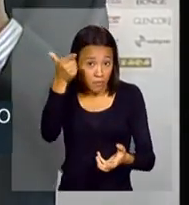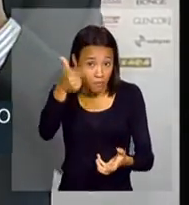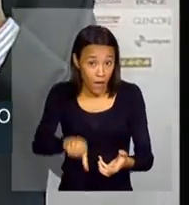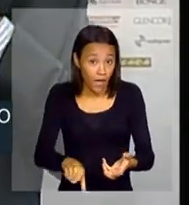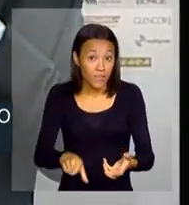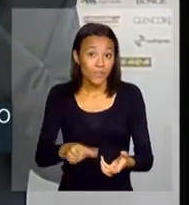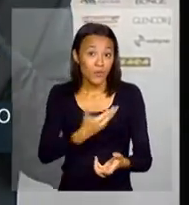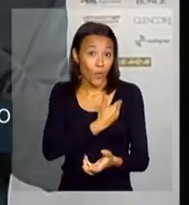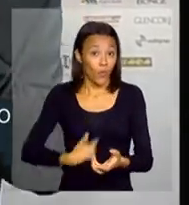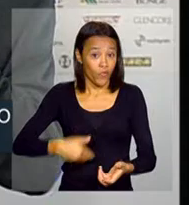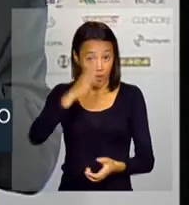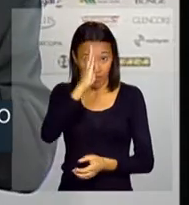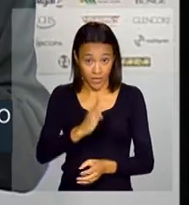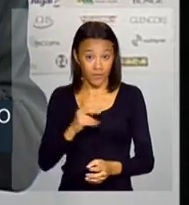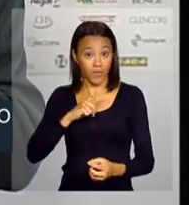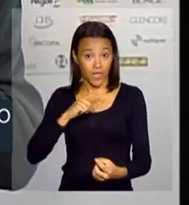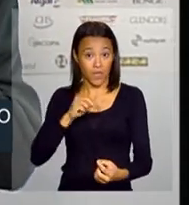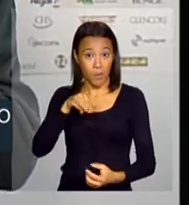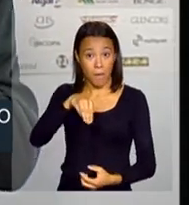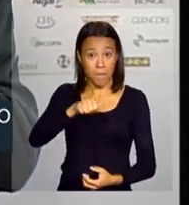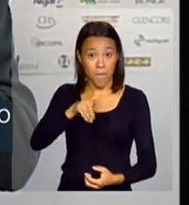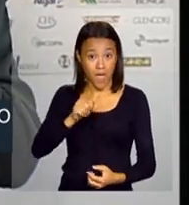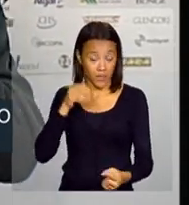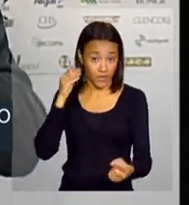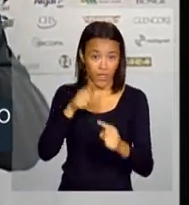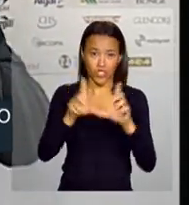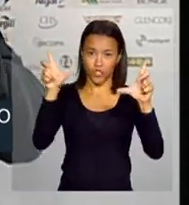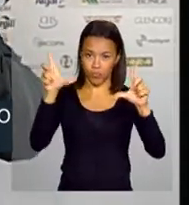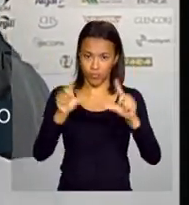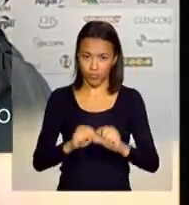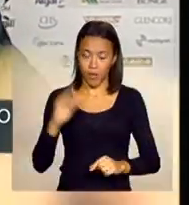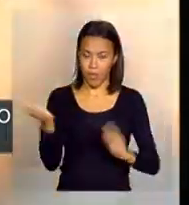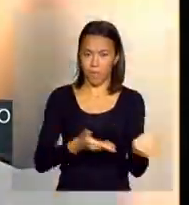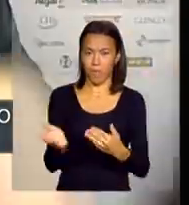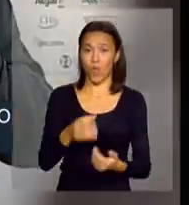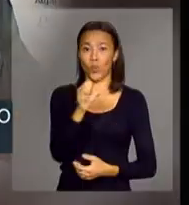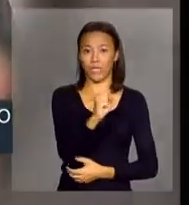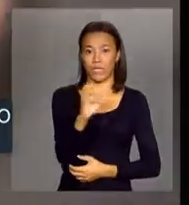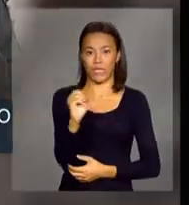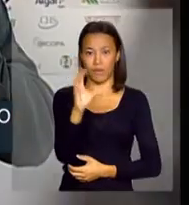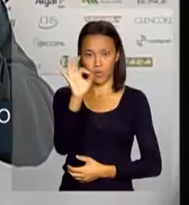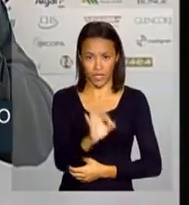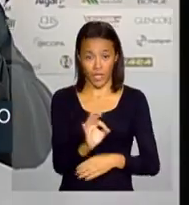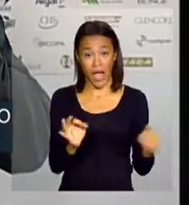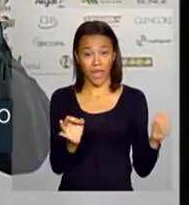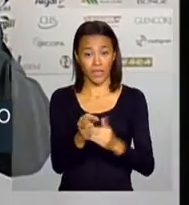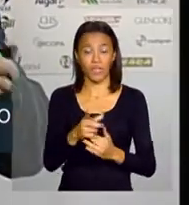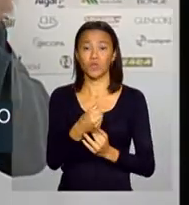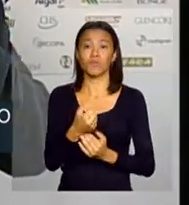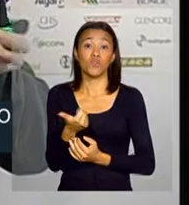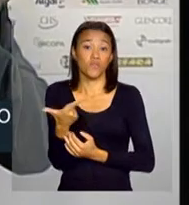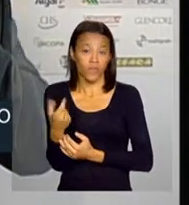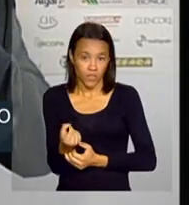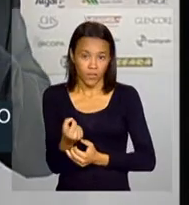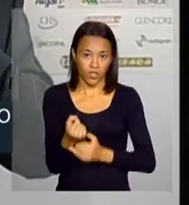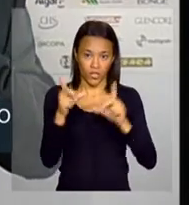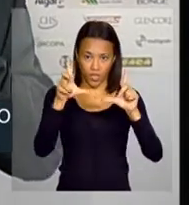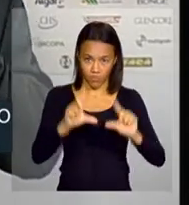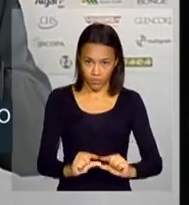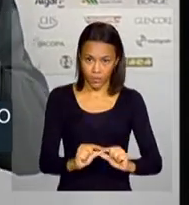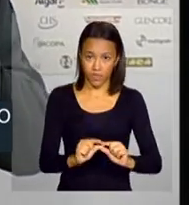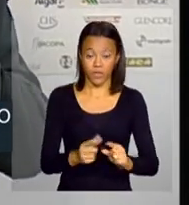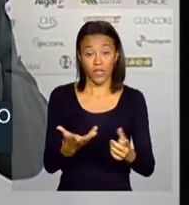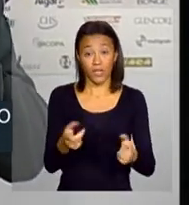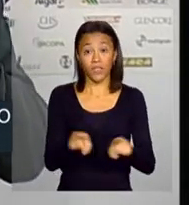governo brasileiro. A meta do governo brasileiro é reduzir o desmatamento em 80% até 2020. Nós achamos que o sucesso demonstrado nos últimos anos